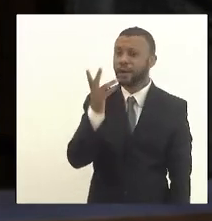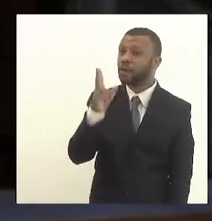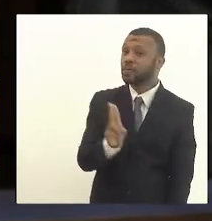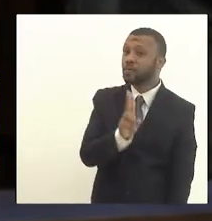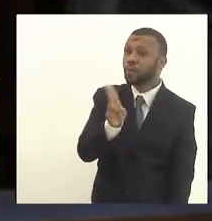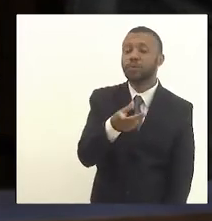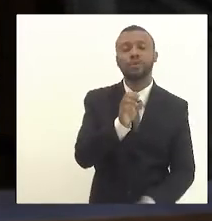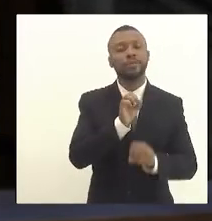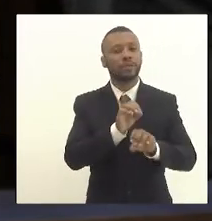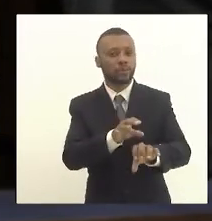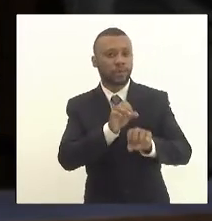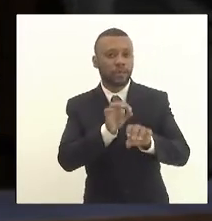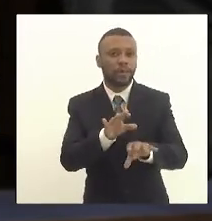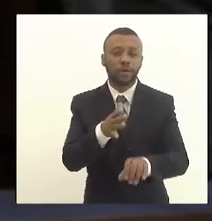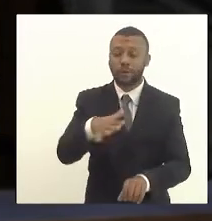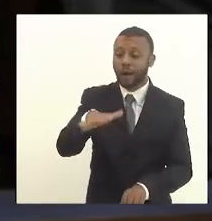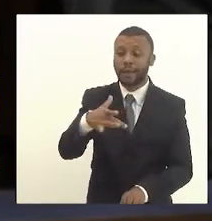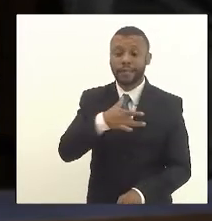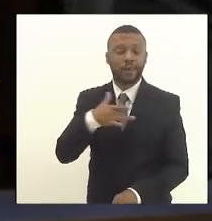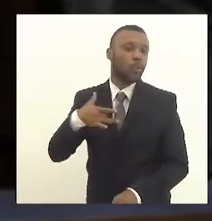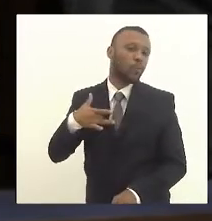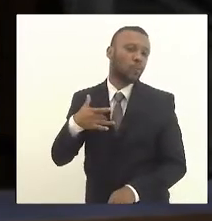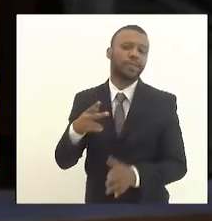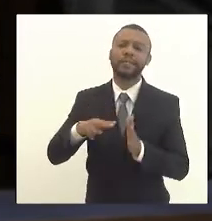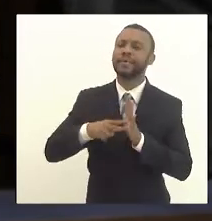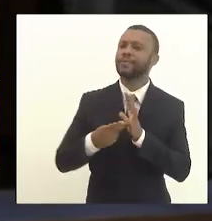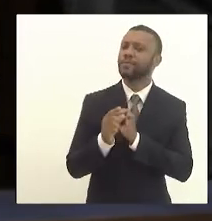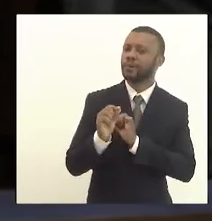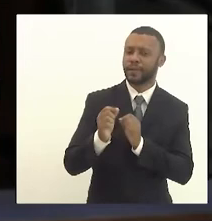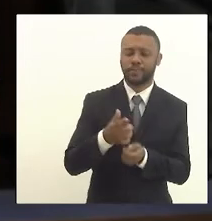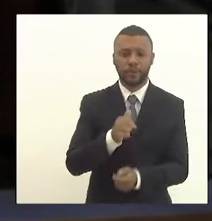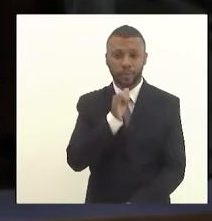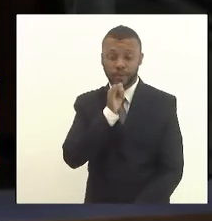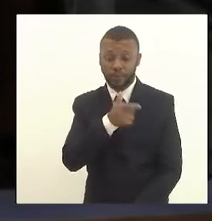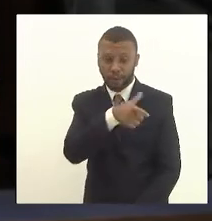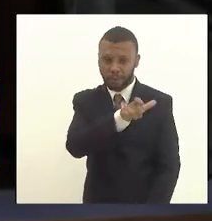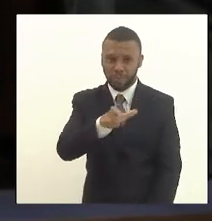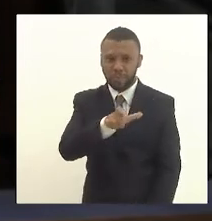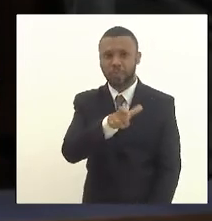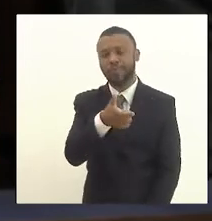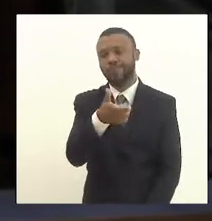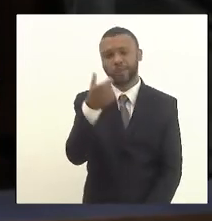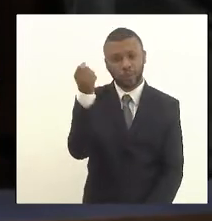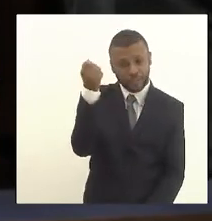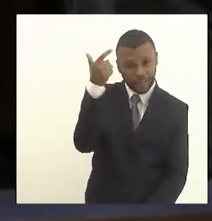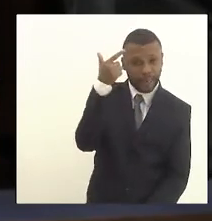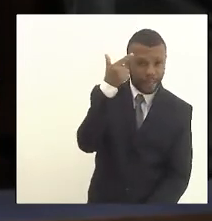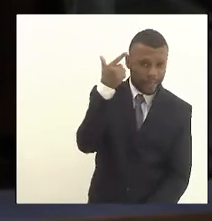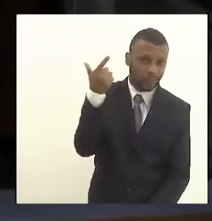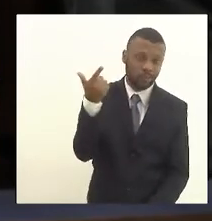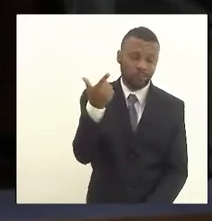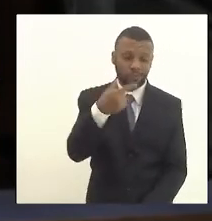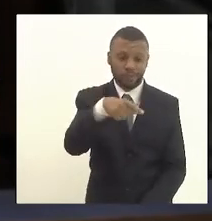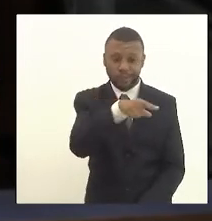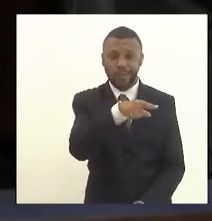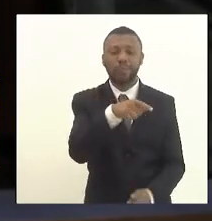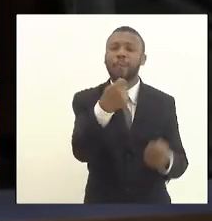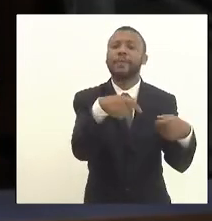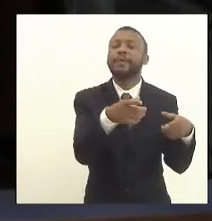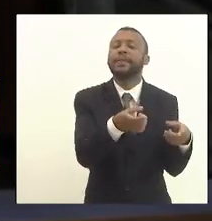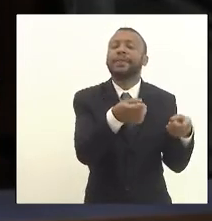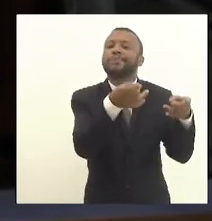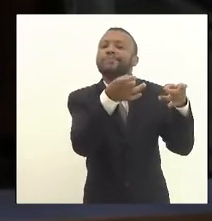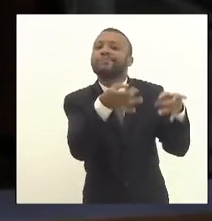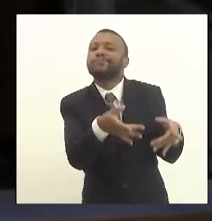o que significa dizer? Os talentos que nascem na cidade das senhoras e dos senhores não precisam mais deixar a cidade para estudar. Tem